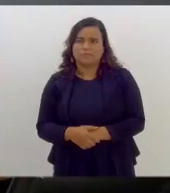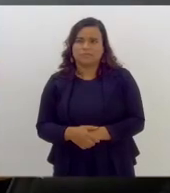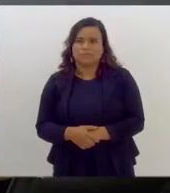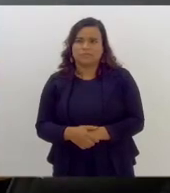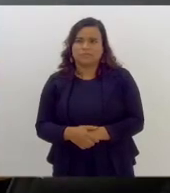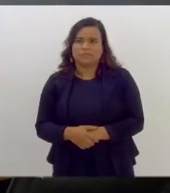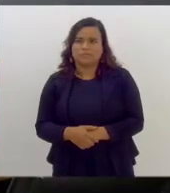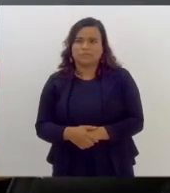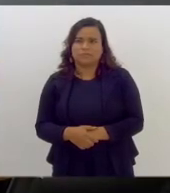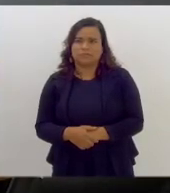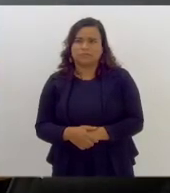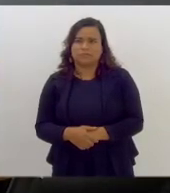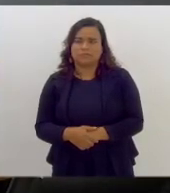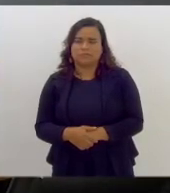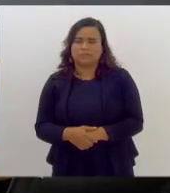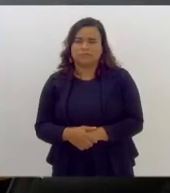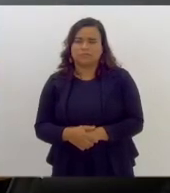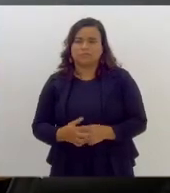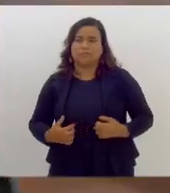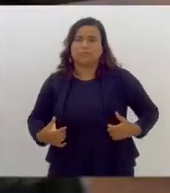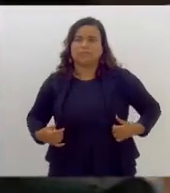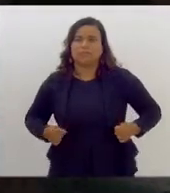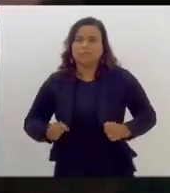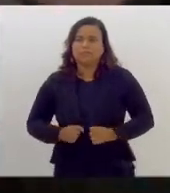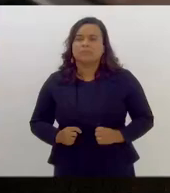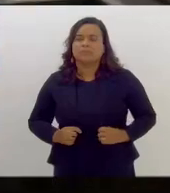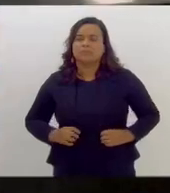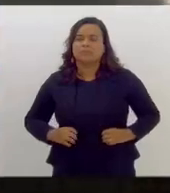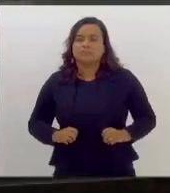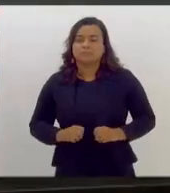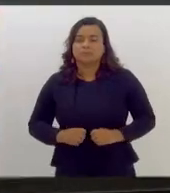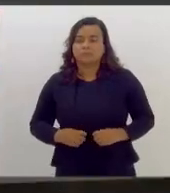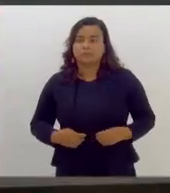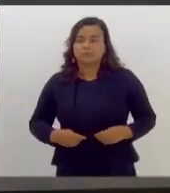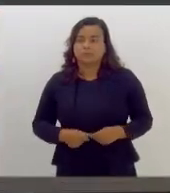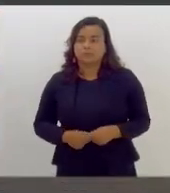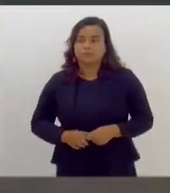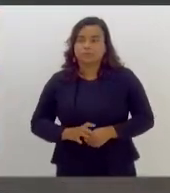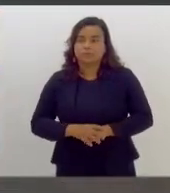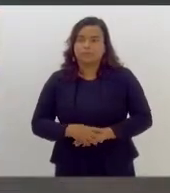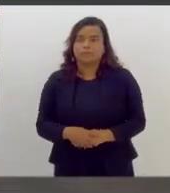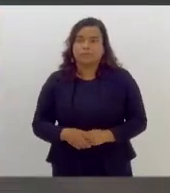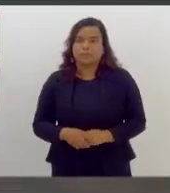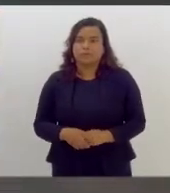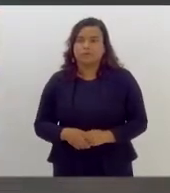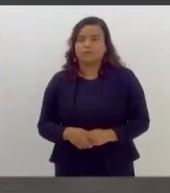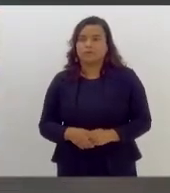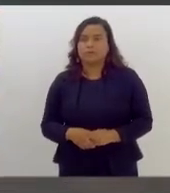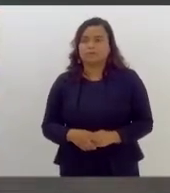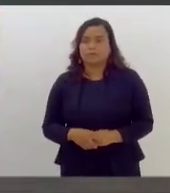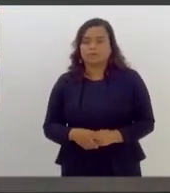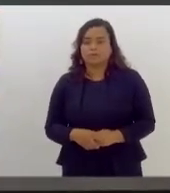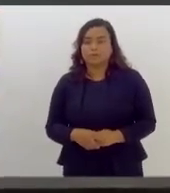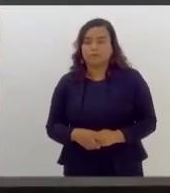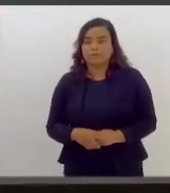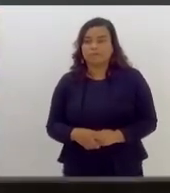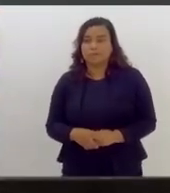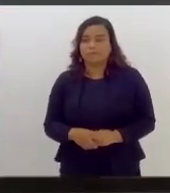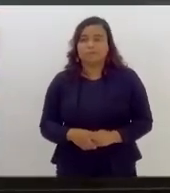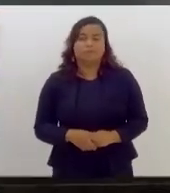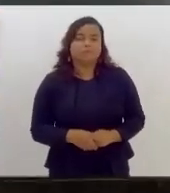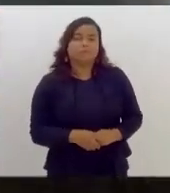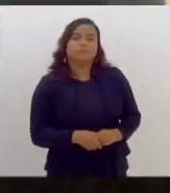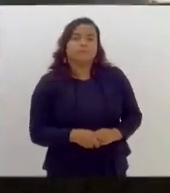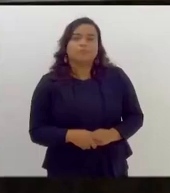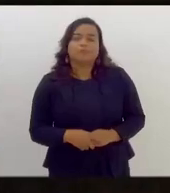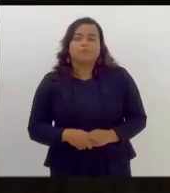Não tem como modificar nada. Ele só pediu para depois botar o mapa. Justificativo. Mapa do... Não, justificativo está ok. Tá. Então, só aqui. Então me dá ele, que eu vou